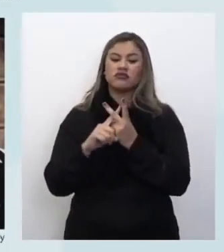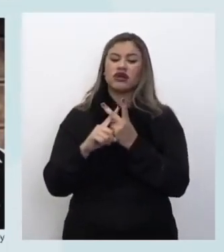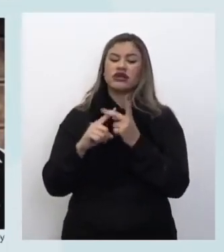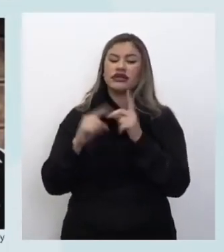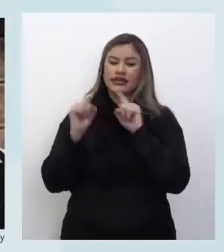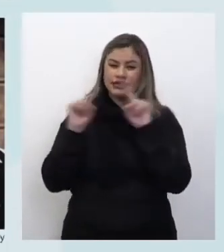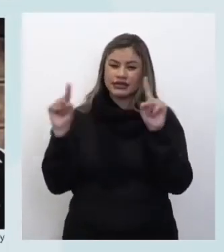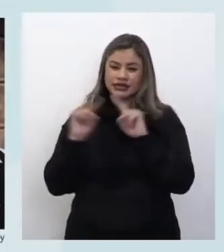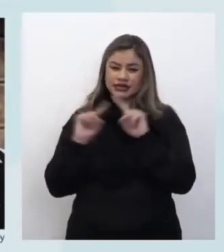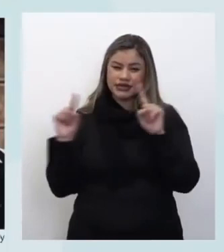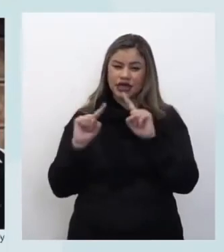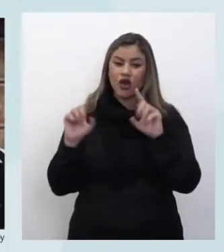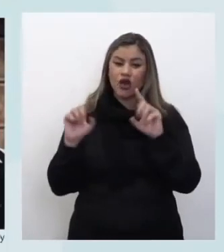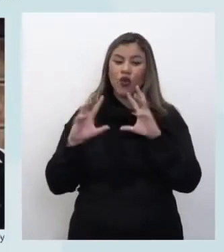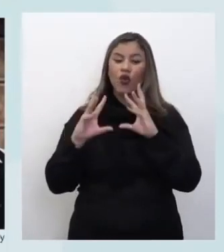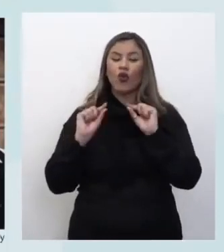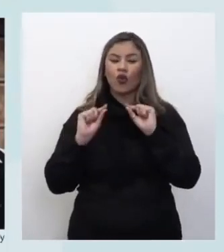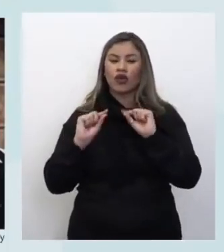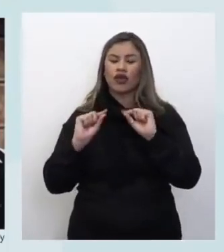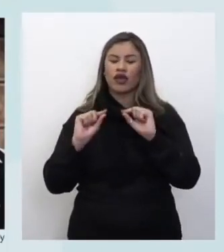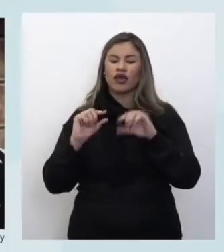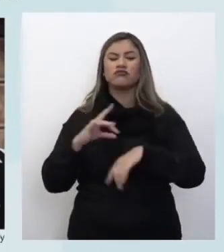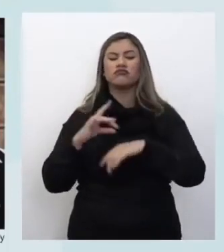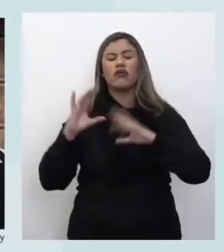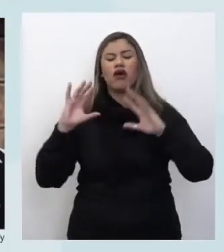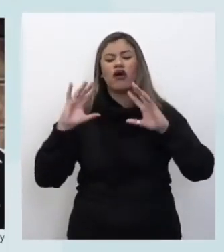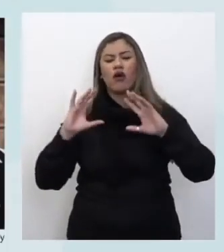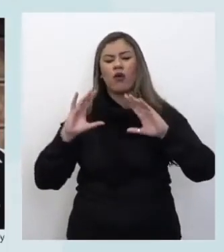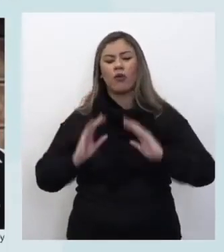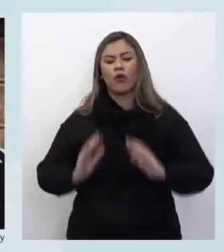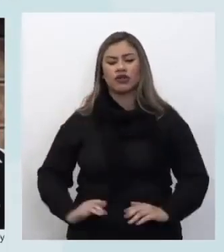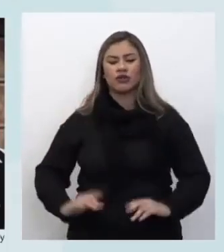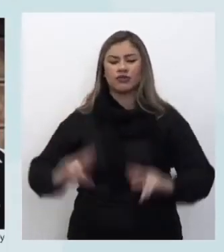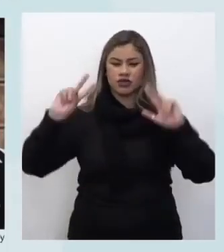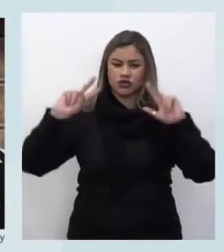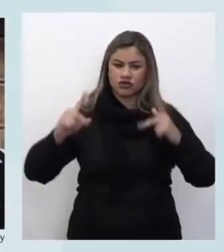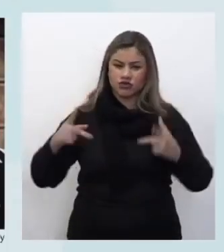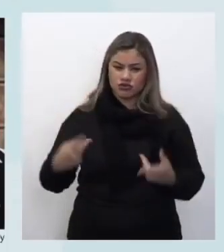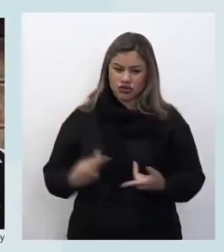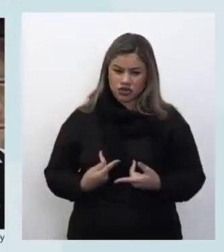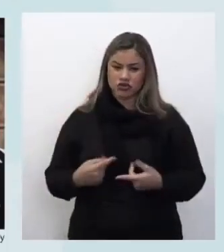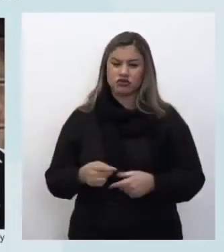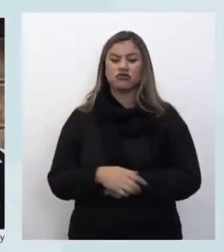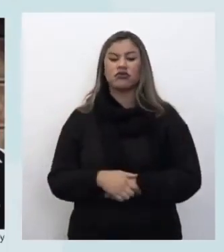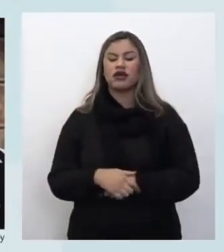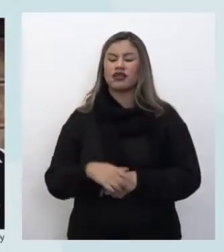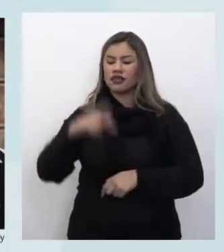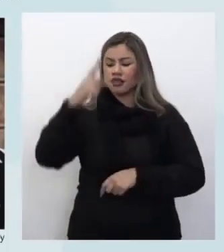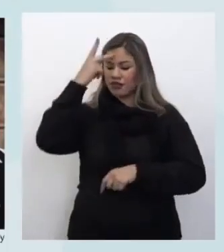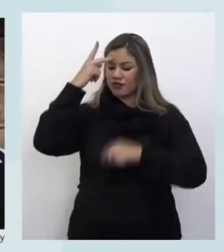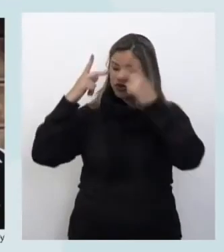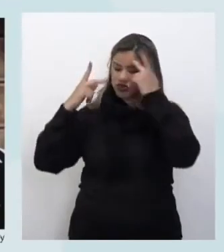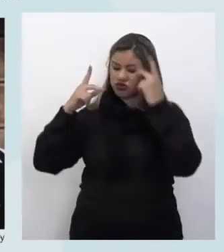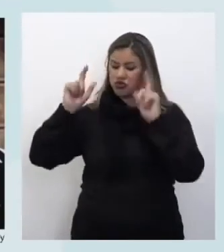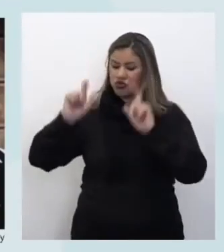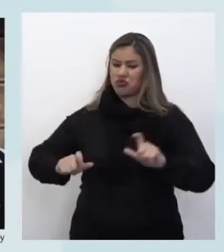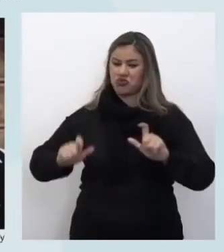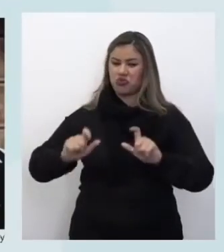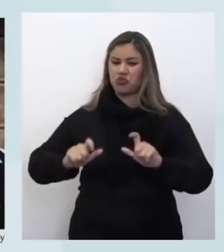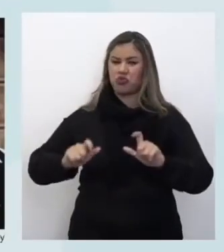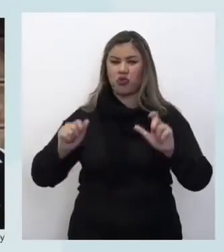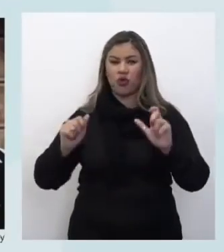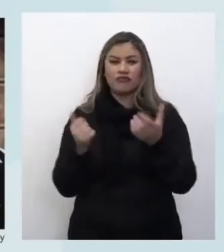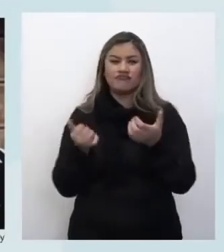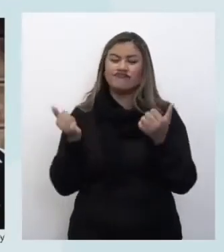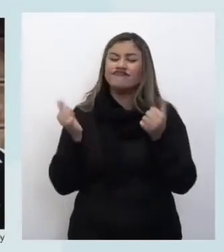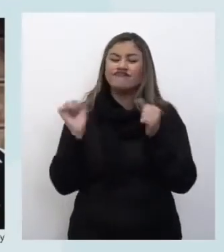aí. A comédia visa provocar o riso, o prazer e a diversão. Usa personagens também exagerados para deixar ainda mais engraçado a